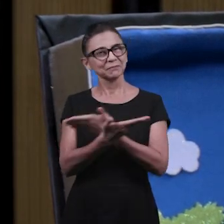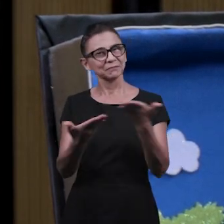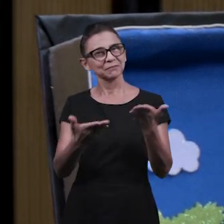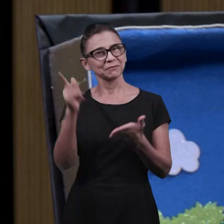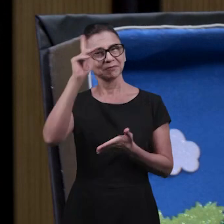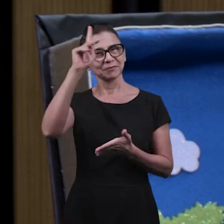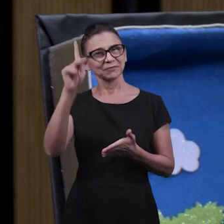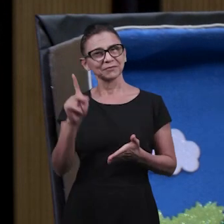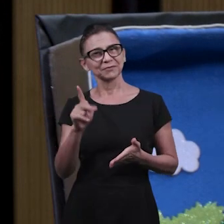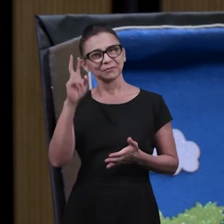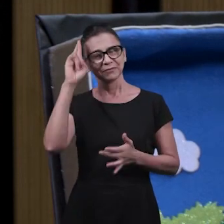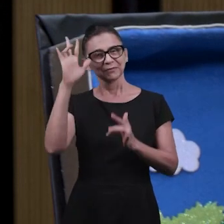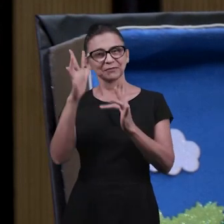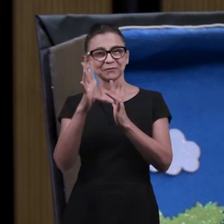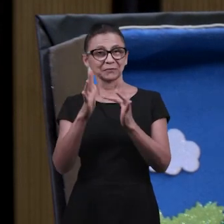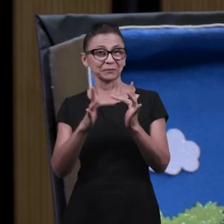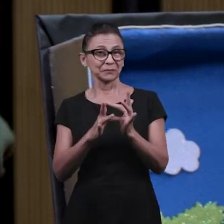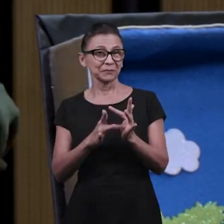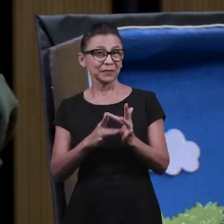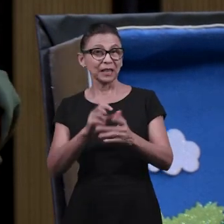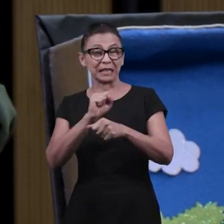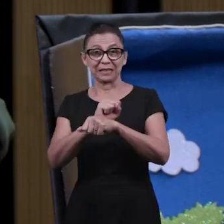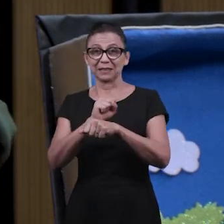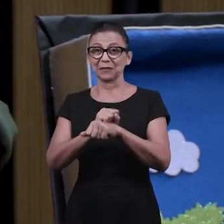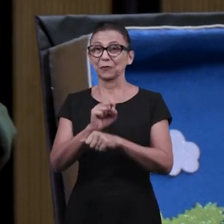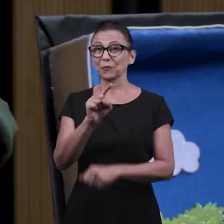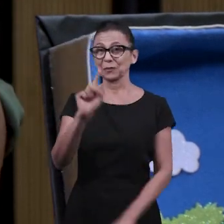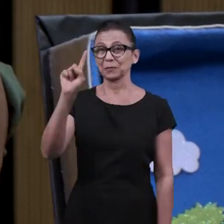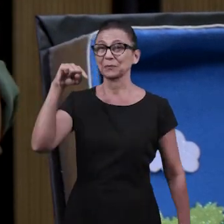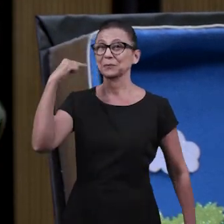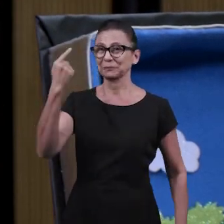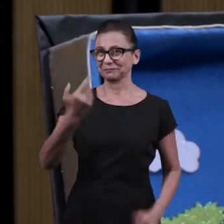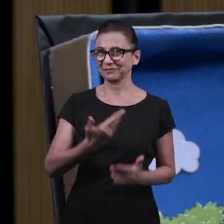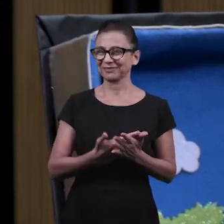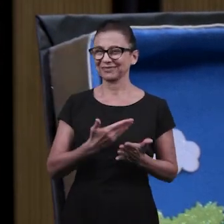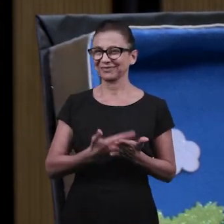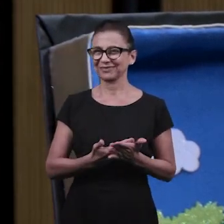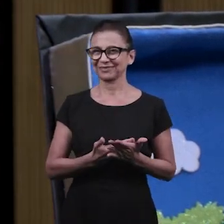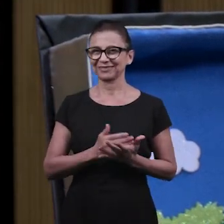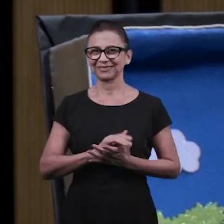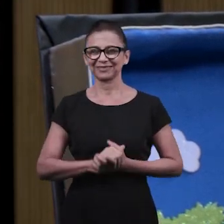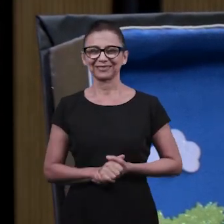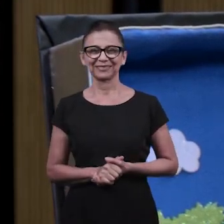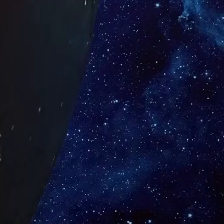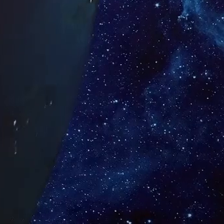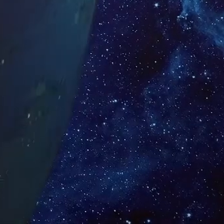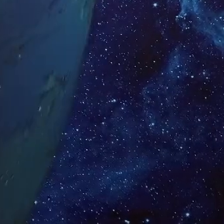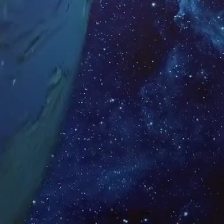todos a paz do Senhor Jesus e aguardamos vocês para a próxima aula.